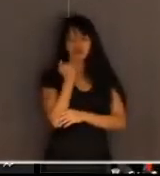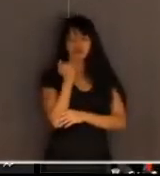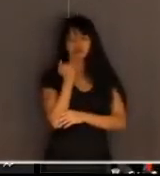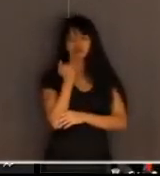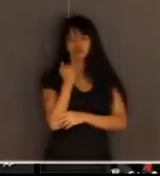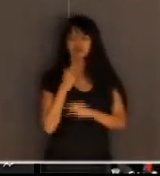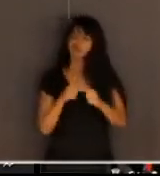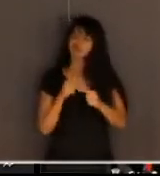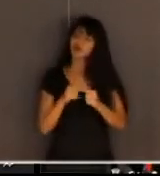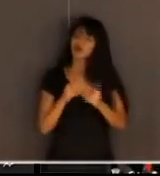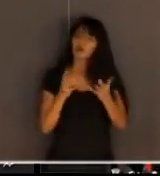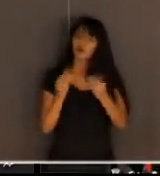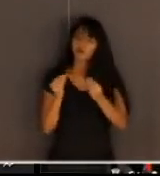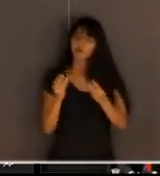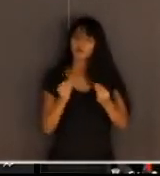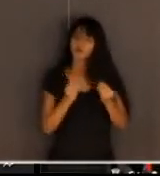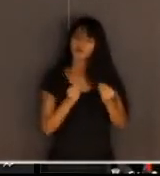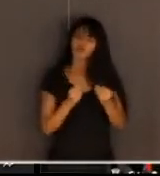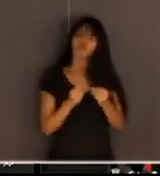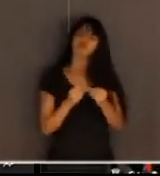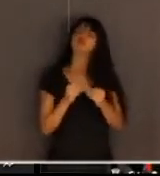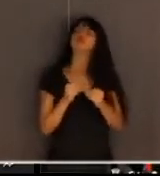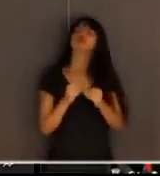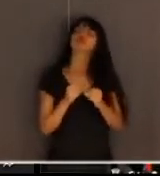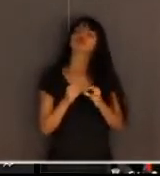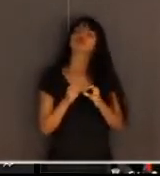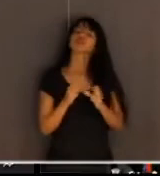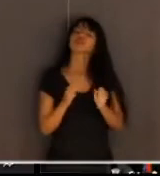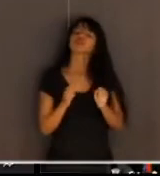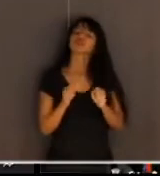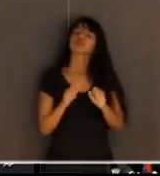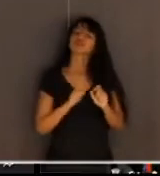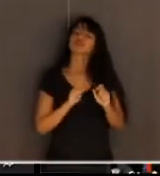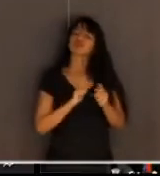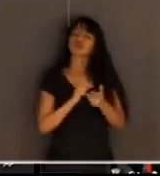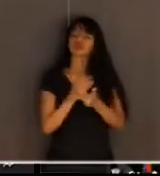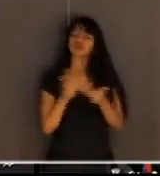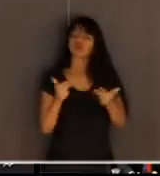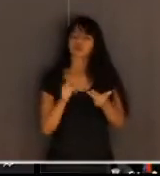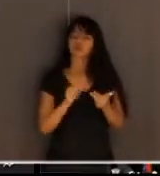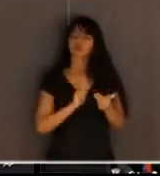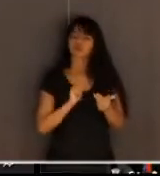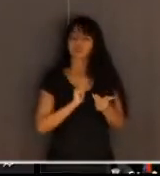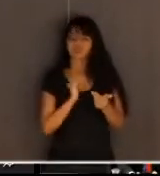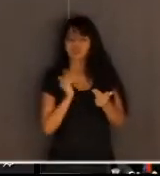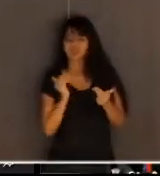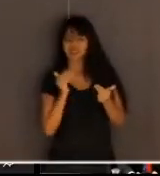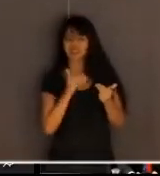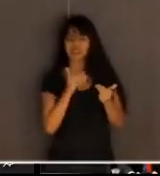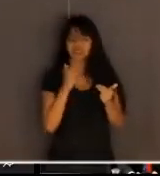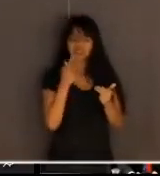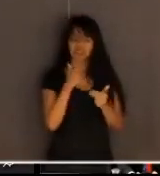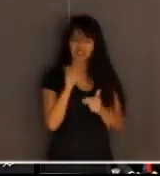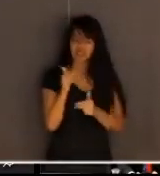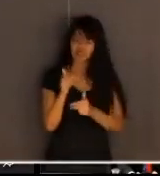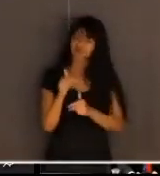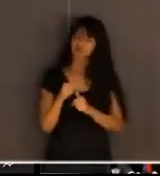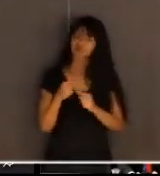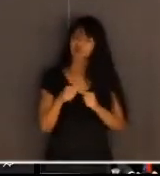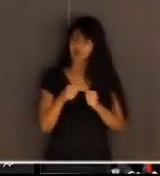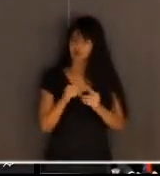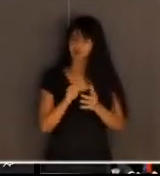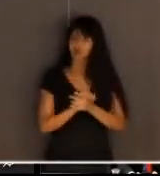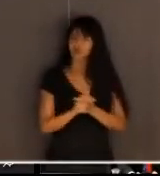Lamentavelmente, muitas das vezes os procuradores ficam restritos em sua argumentação porque o